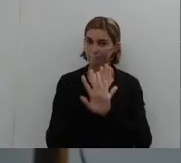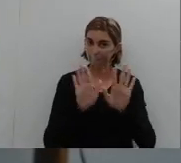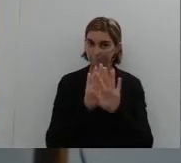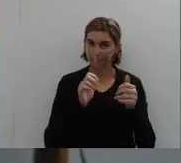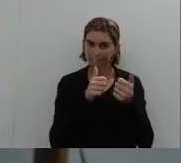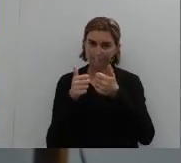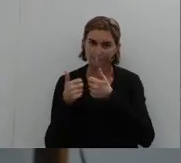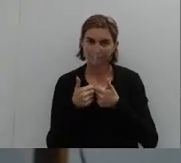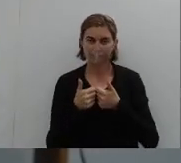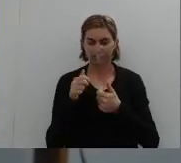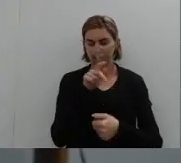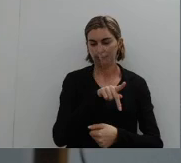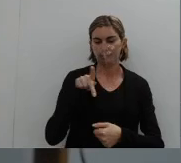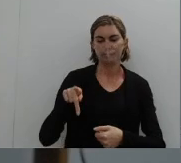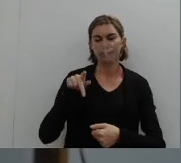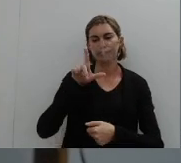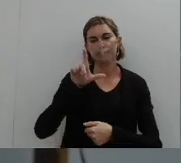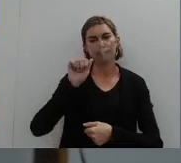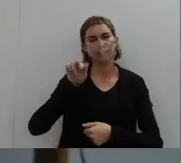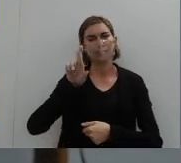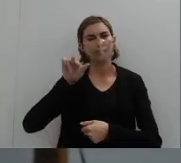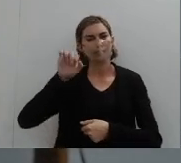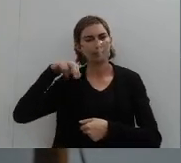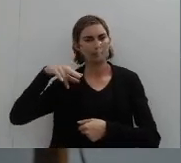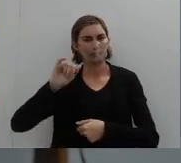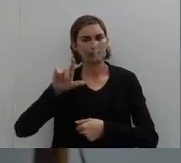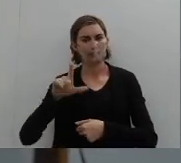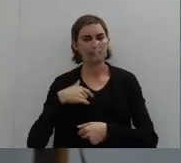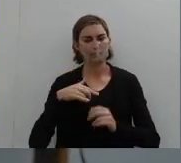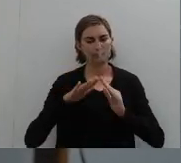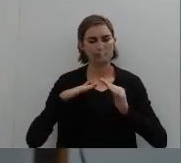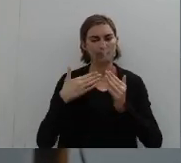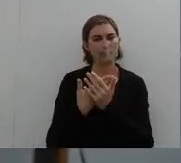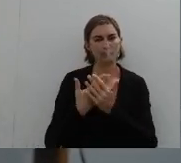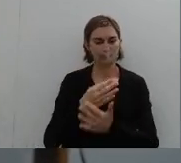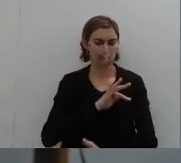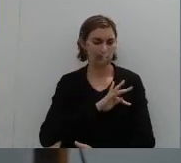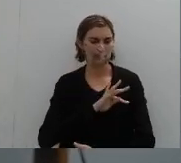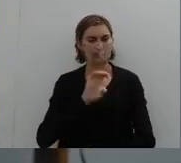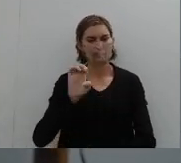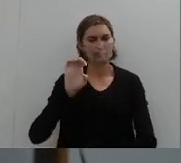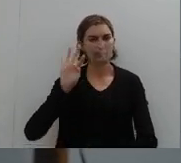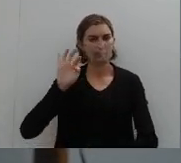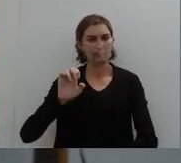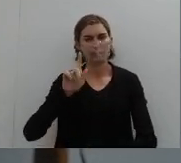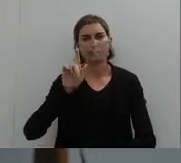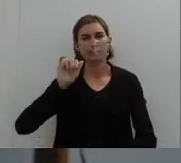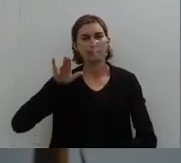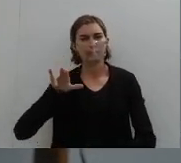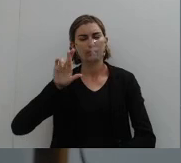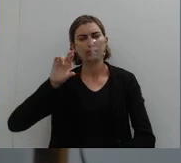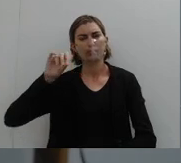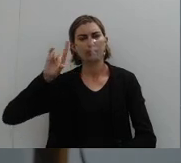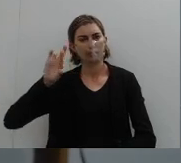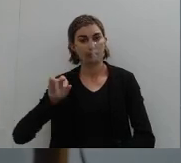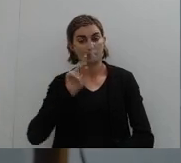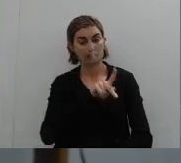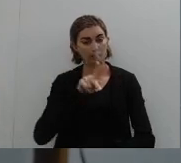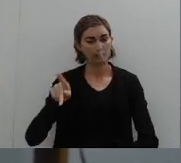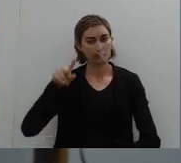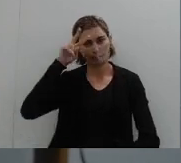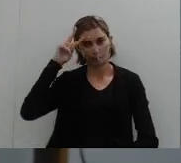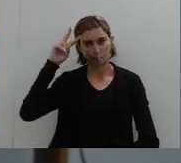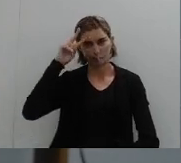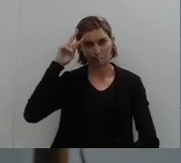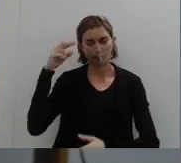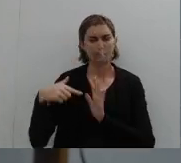Olá, eu sou a professora Laurenilda, eu venho da Escola Técnica ETE Gil Rodrigues. Eu sou professora de História